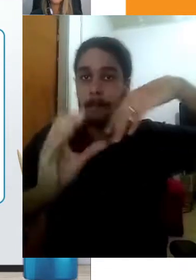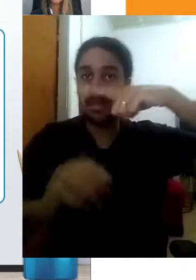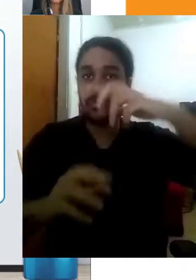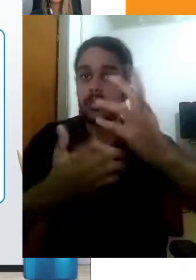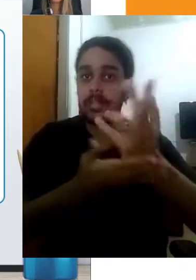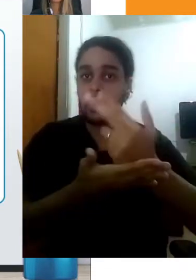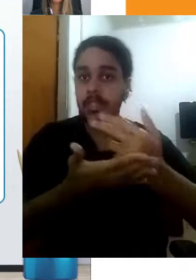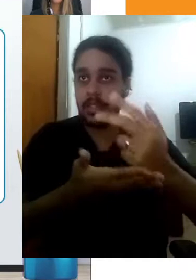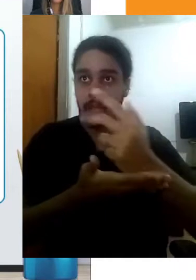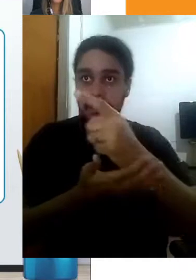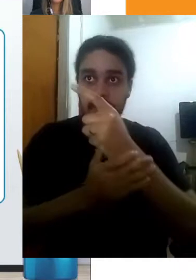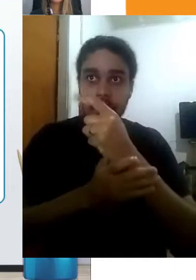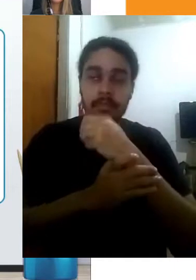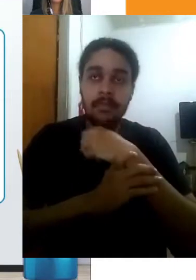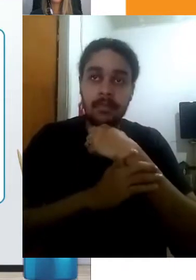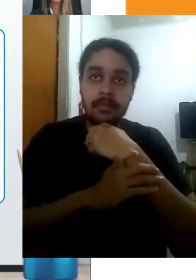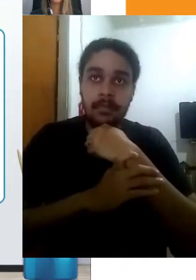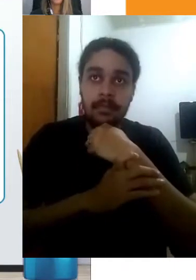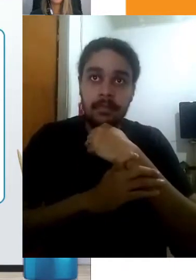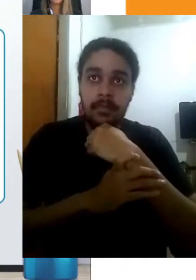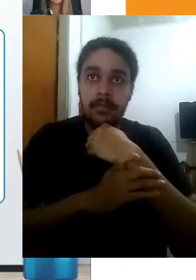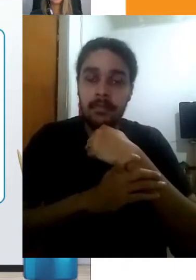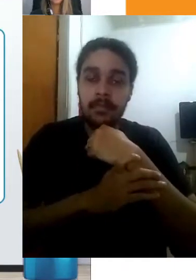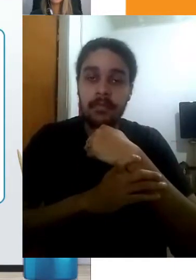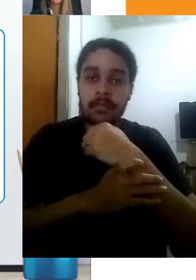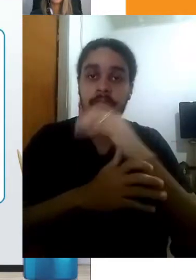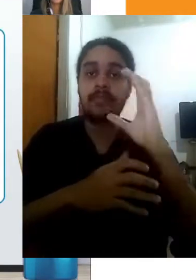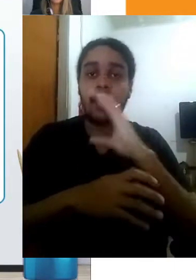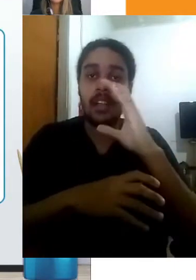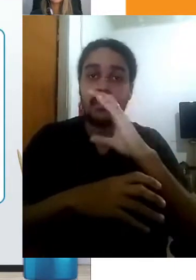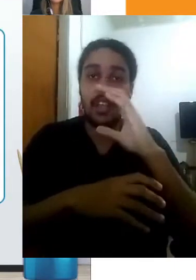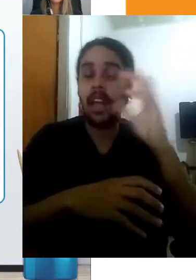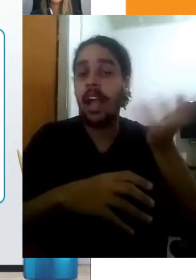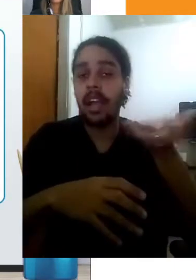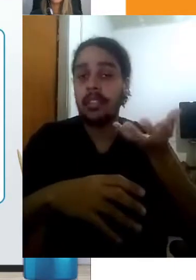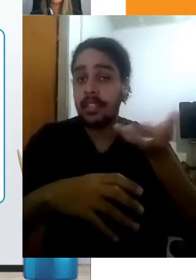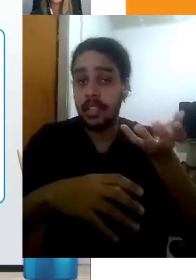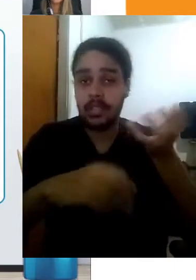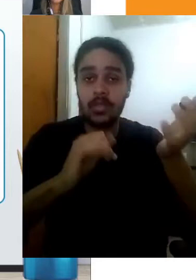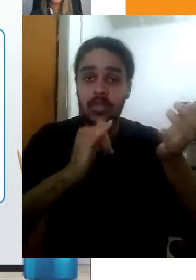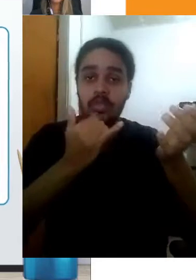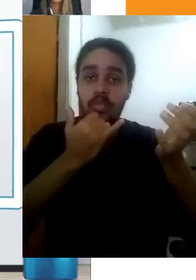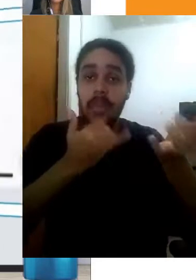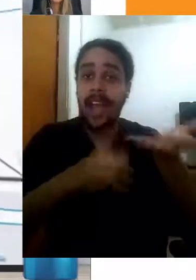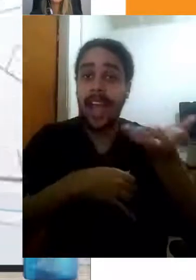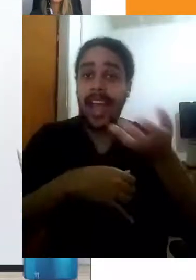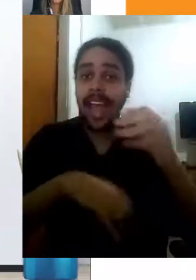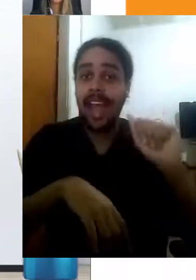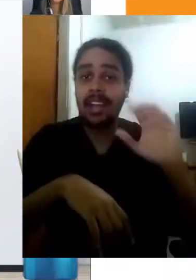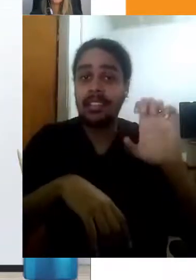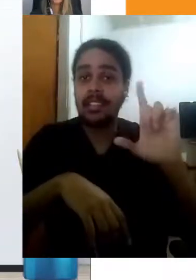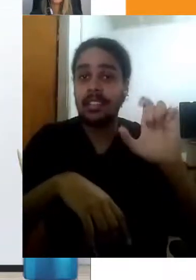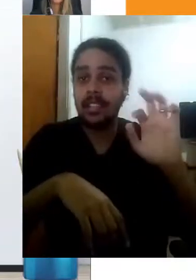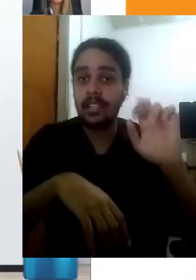temos o desenho do bloco descendo o plano, com aceleração e um ângulo de 30 graus